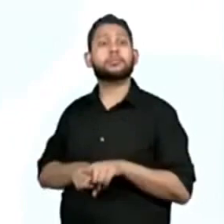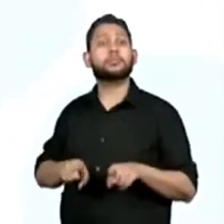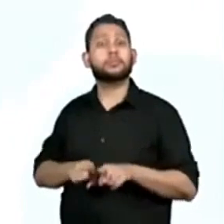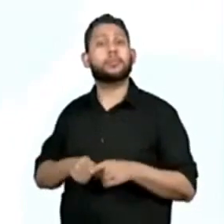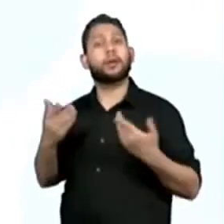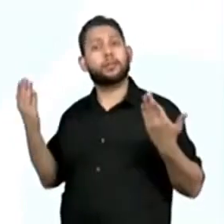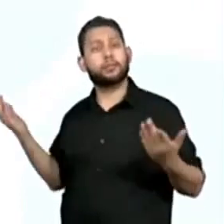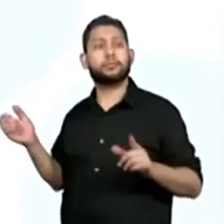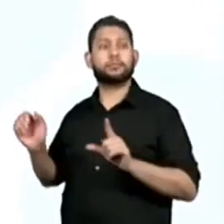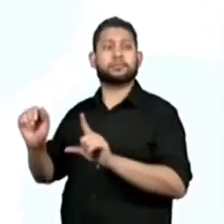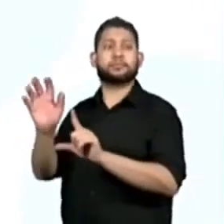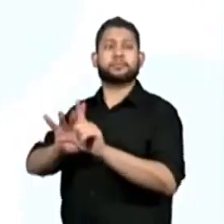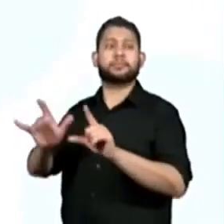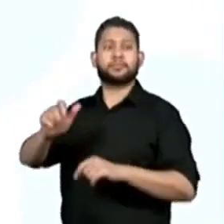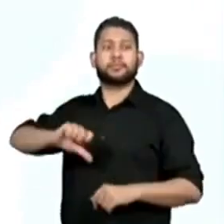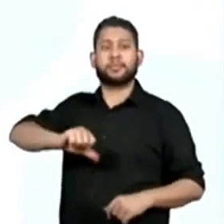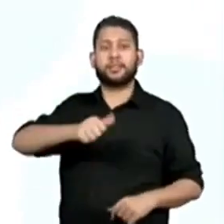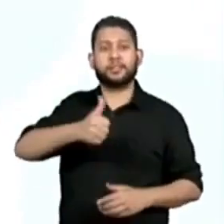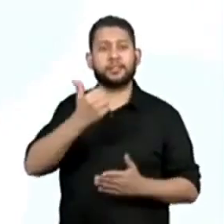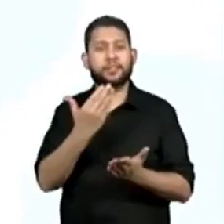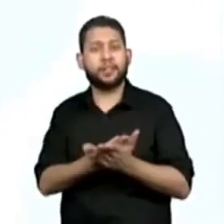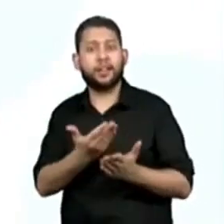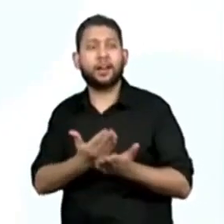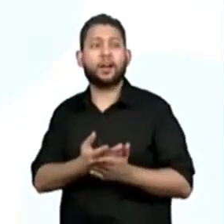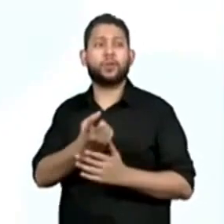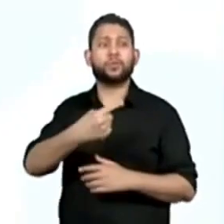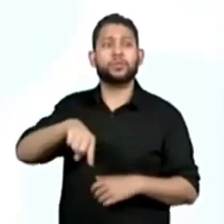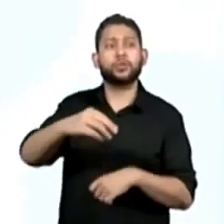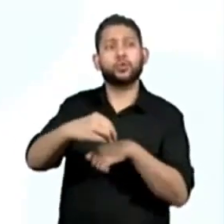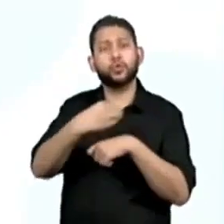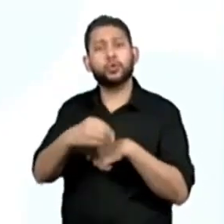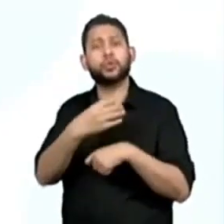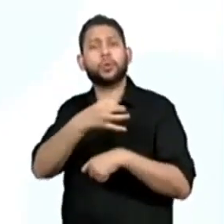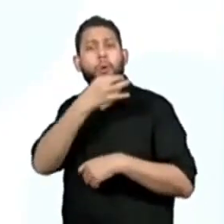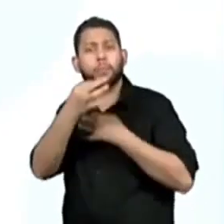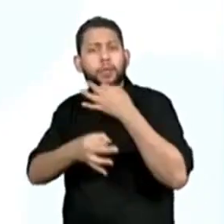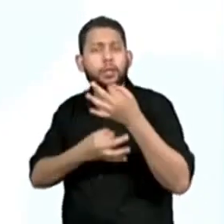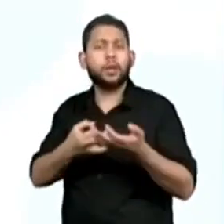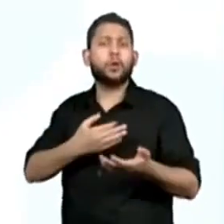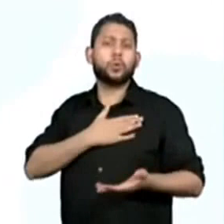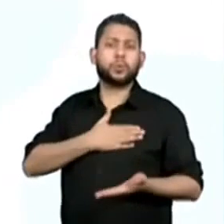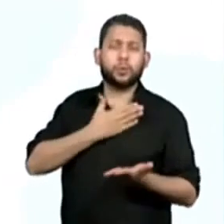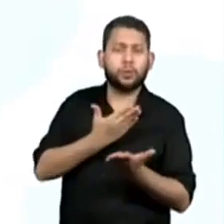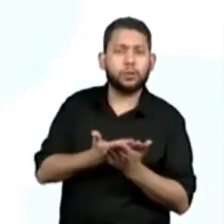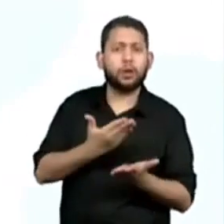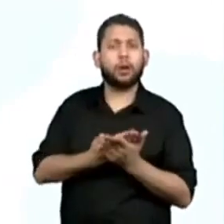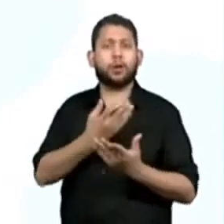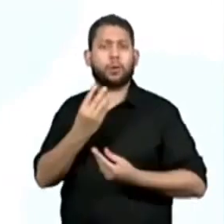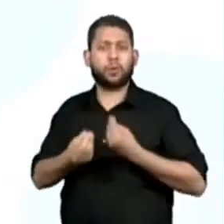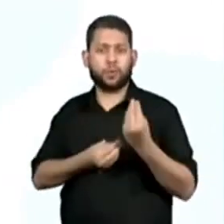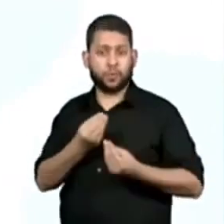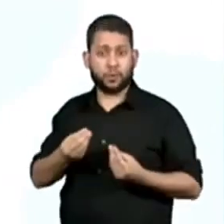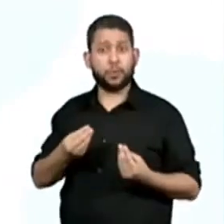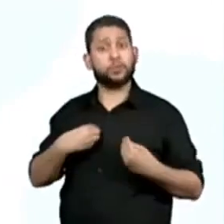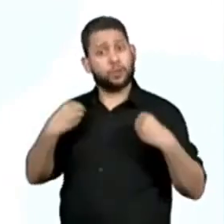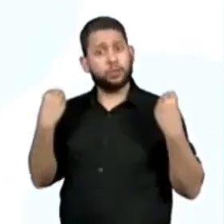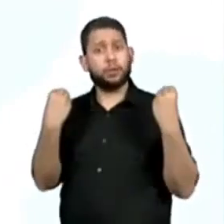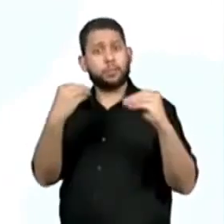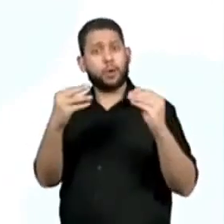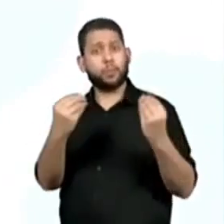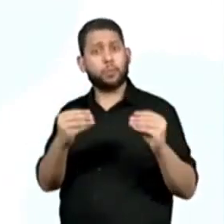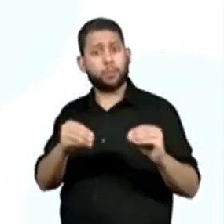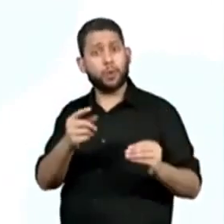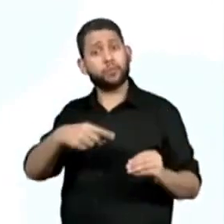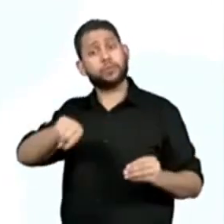nossa superavaliação que é quando a gente conta com opinião de vocês é quando nós ali Ah